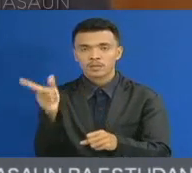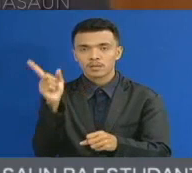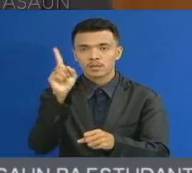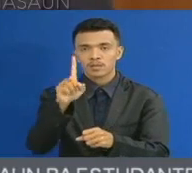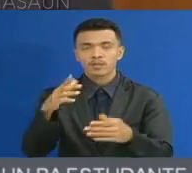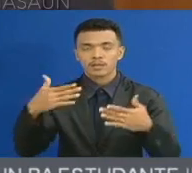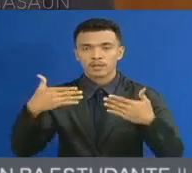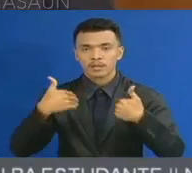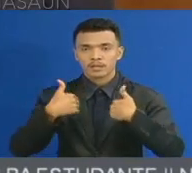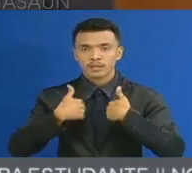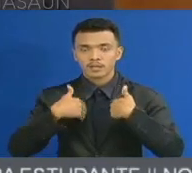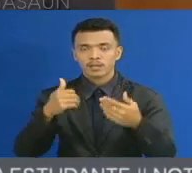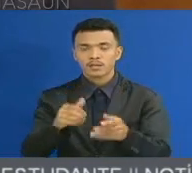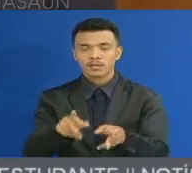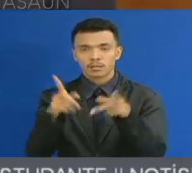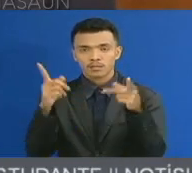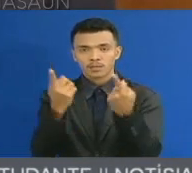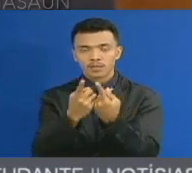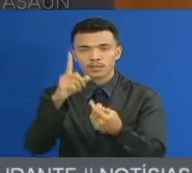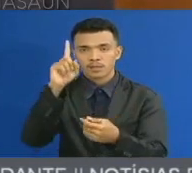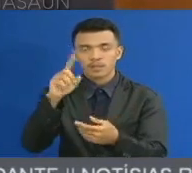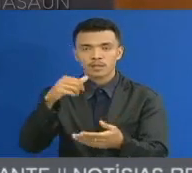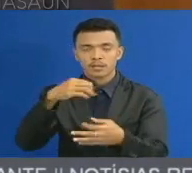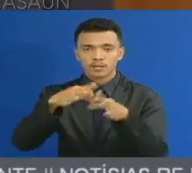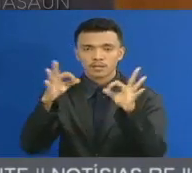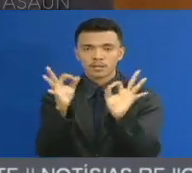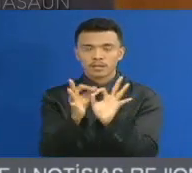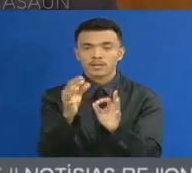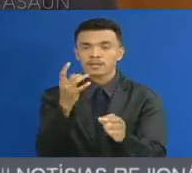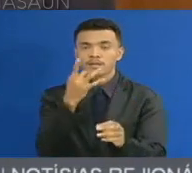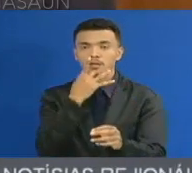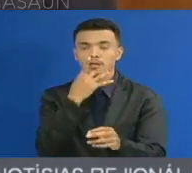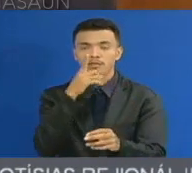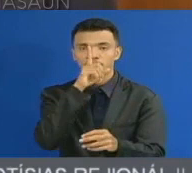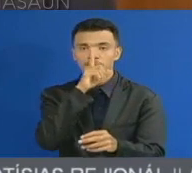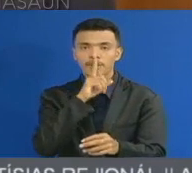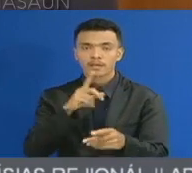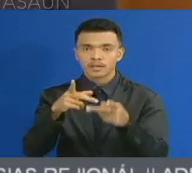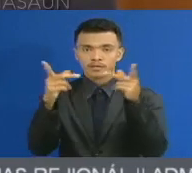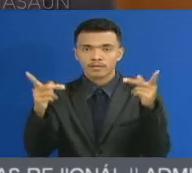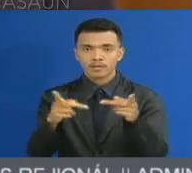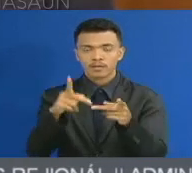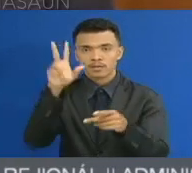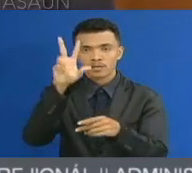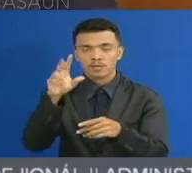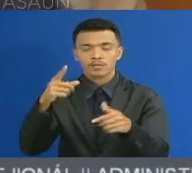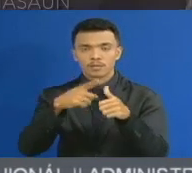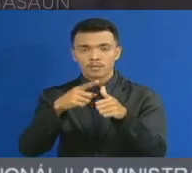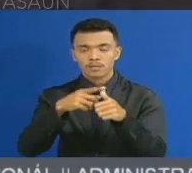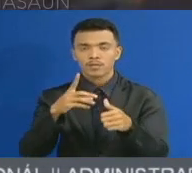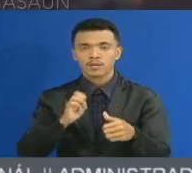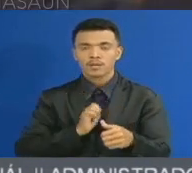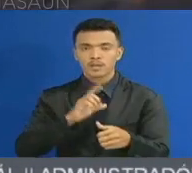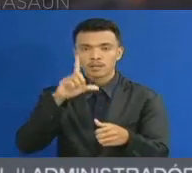2021, e a tende rija samueda a tu monta lampo e a fatin tolo. E de helemloin,